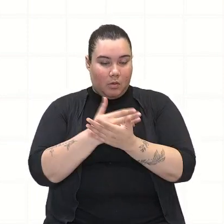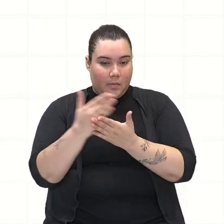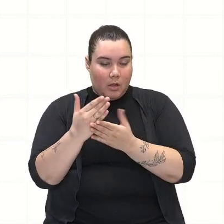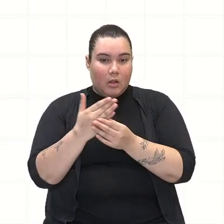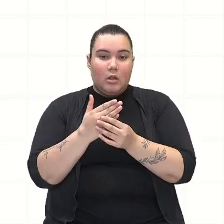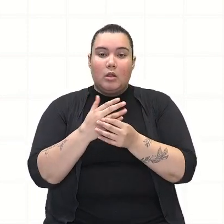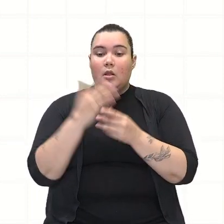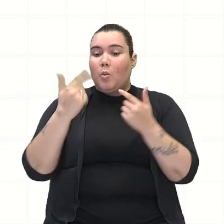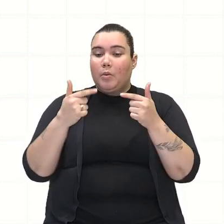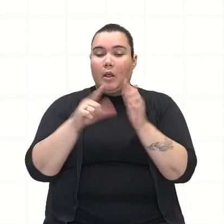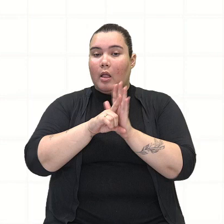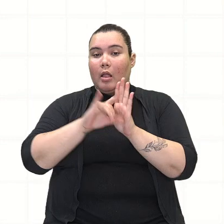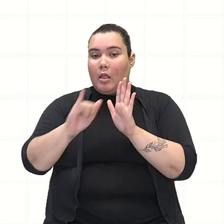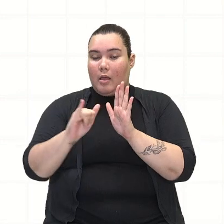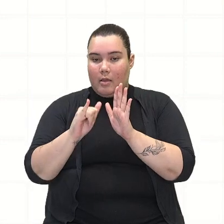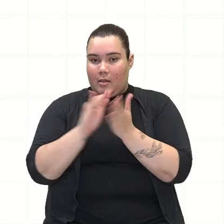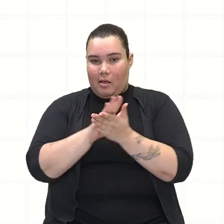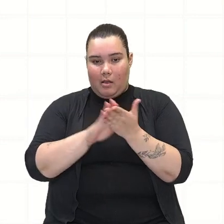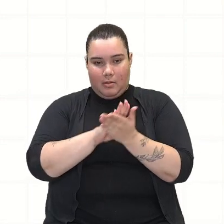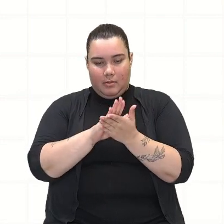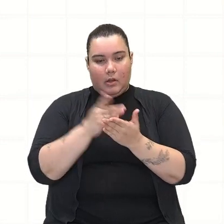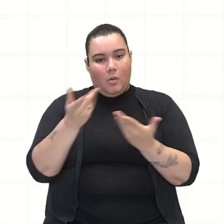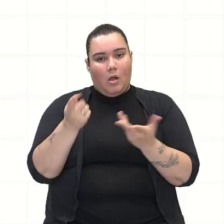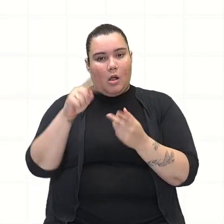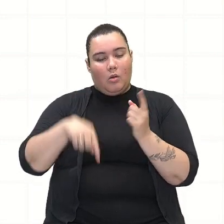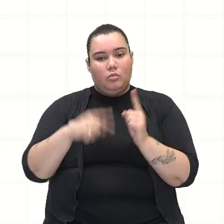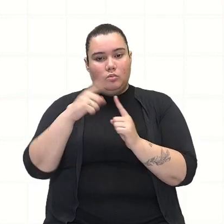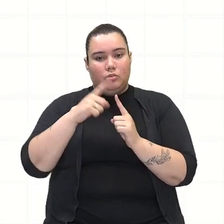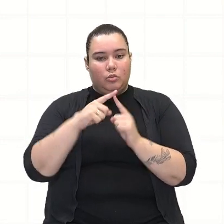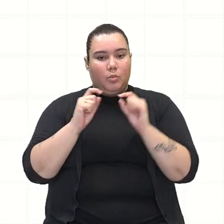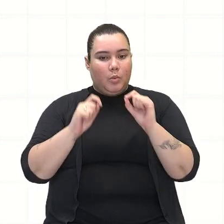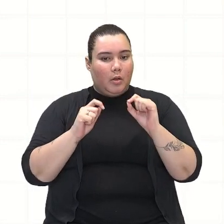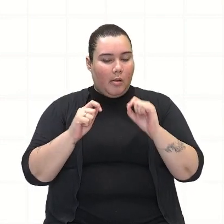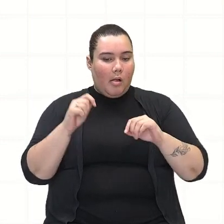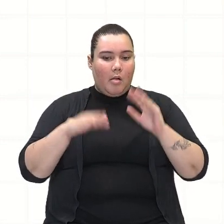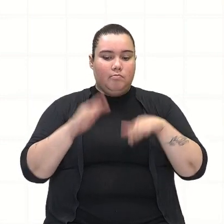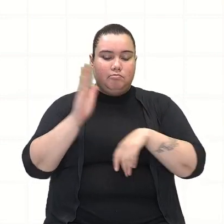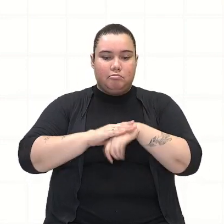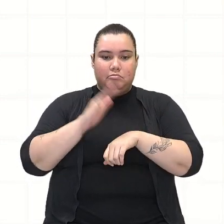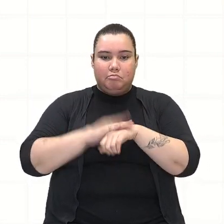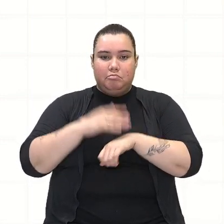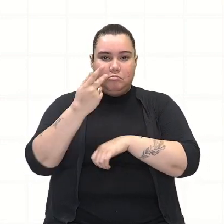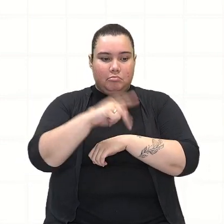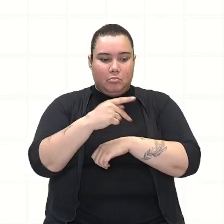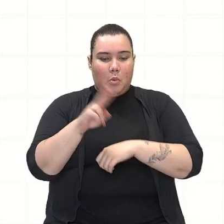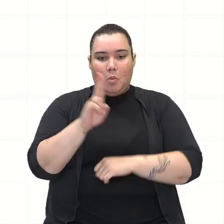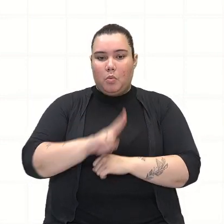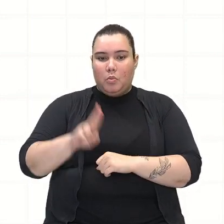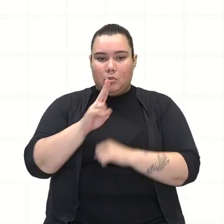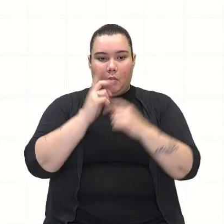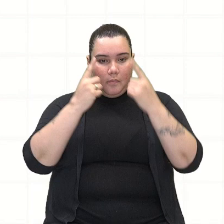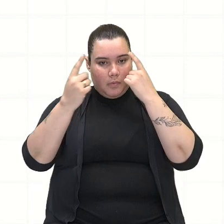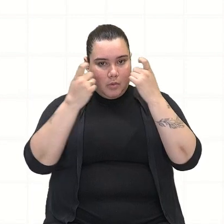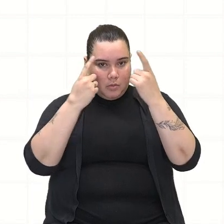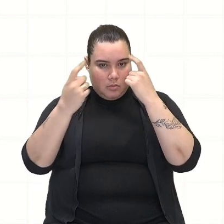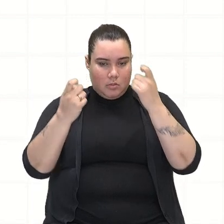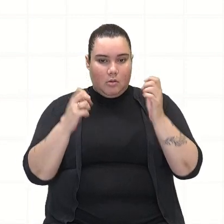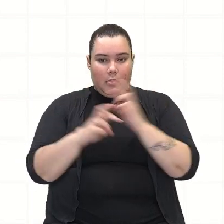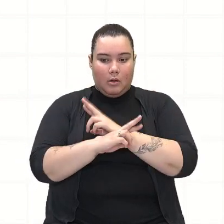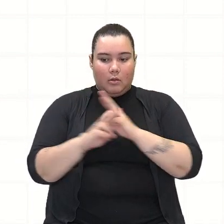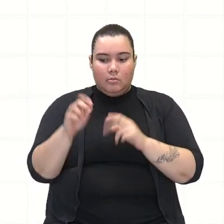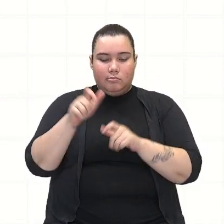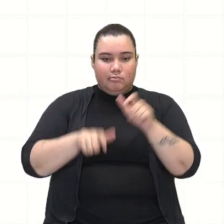uma legislação. Então era uma forma bastante arbitrária do uso da violência em relação